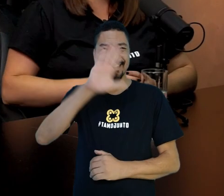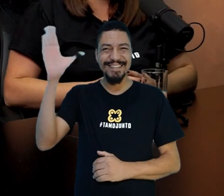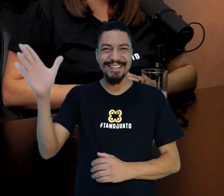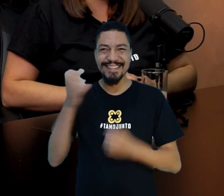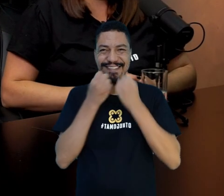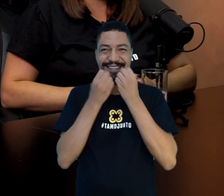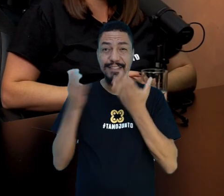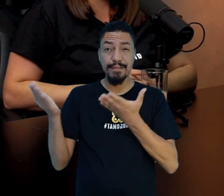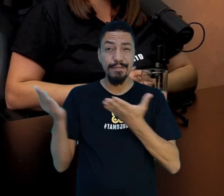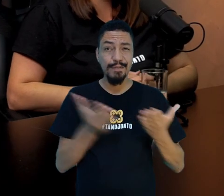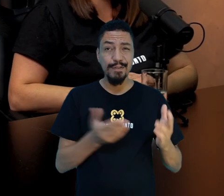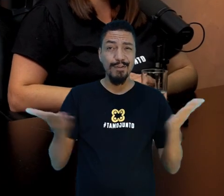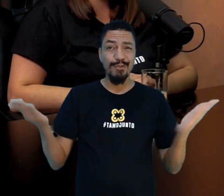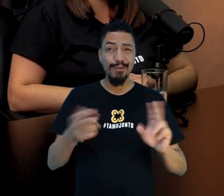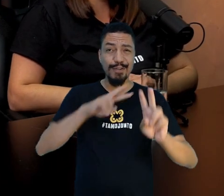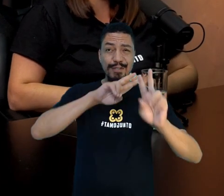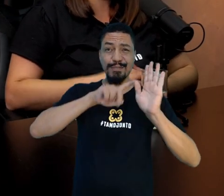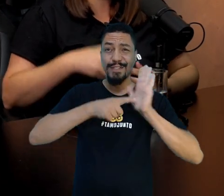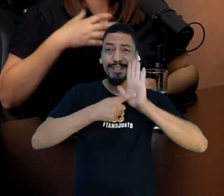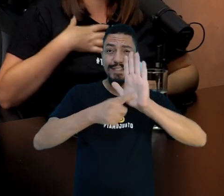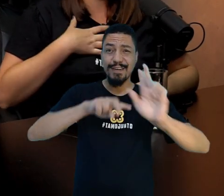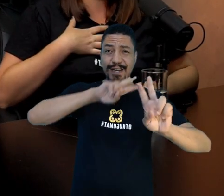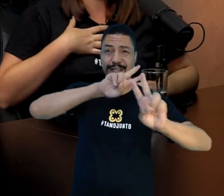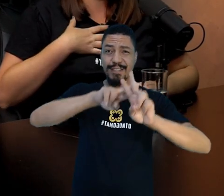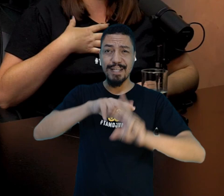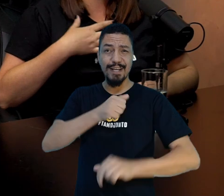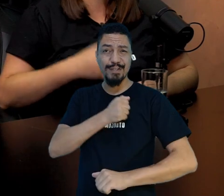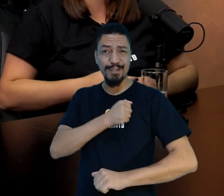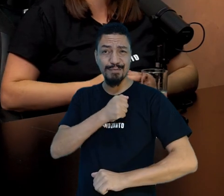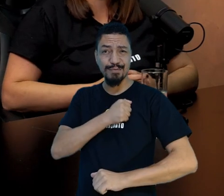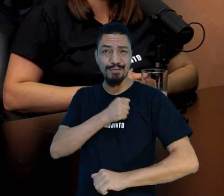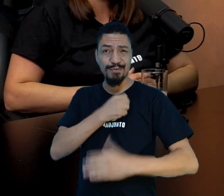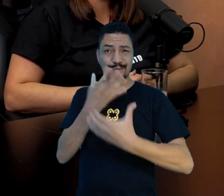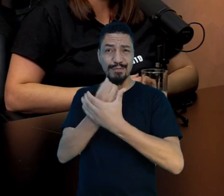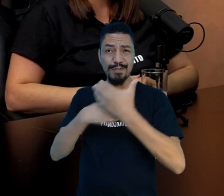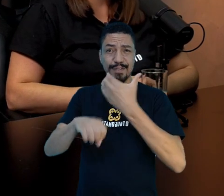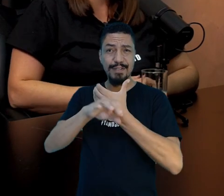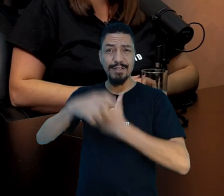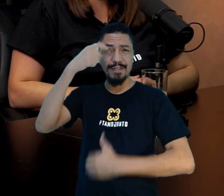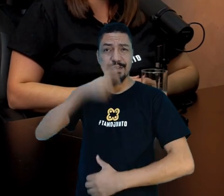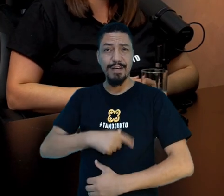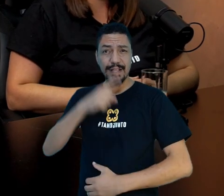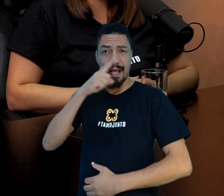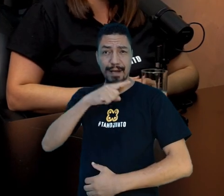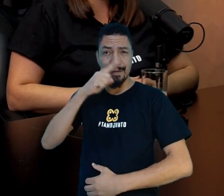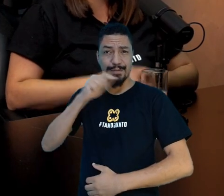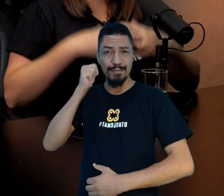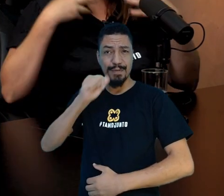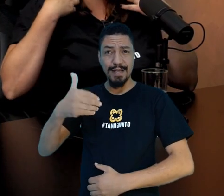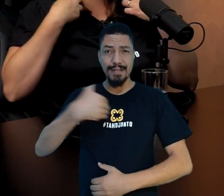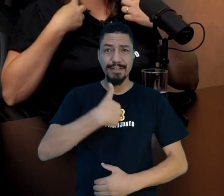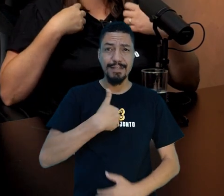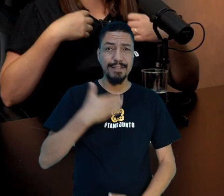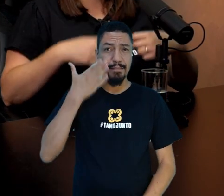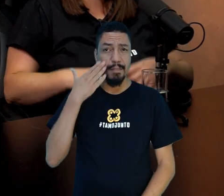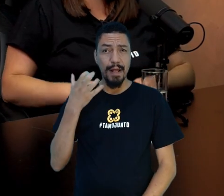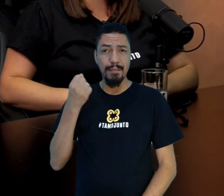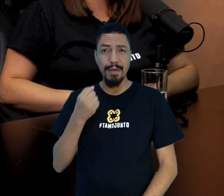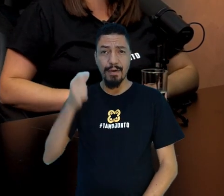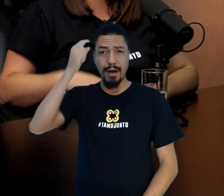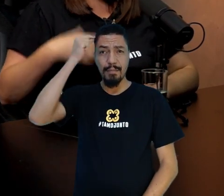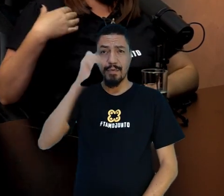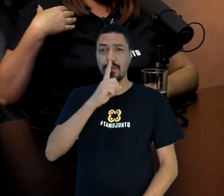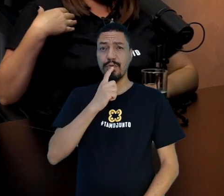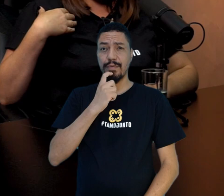Olá, boas-vindas ao hashtag Tamo Junto Podcast. Eu sou a Thaís Gobato, uma mulher cis, branca, com cabelos ruivos na altura